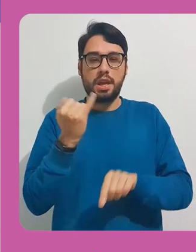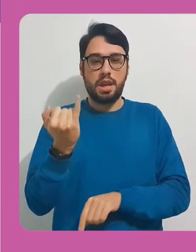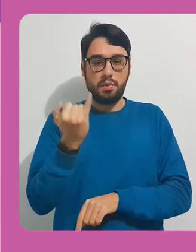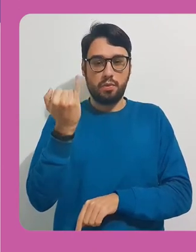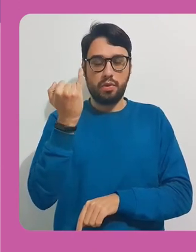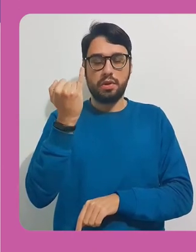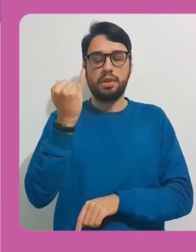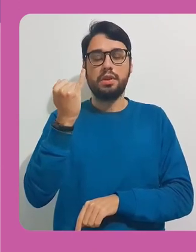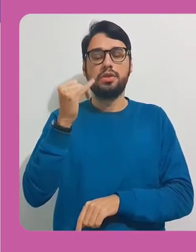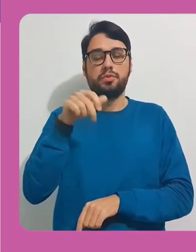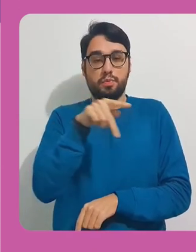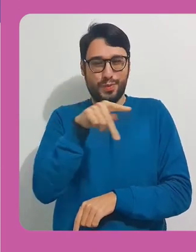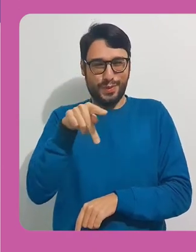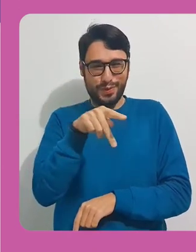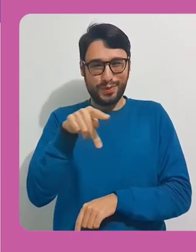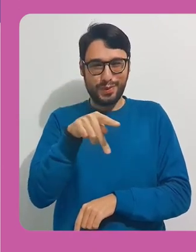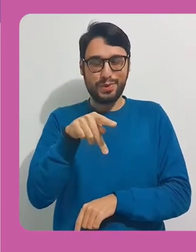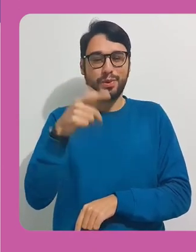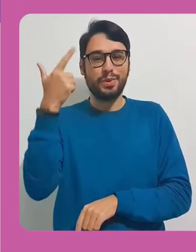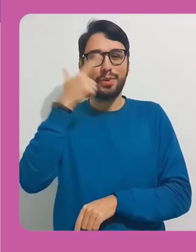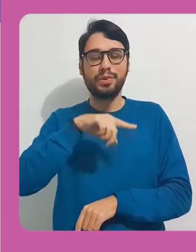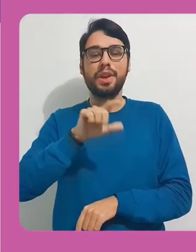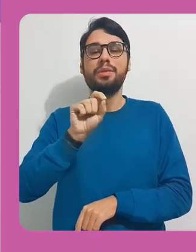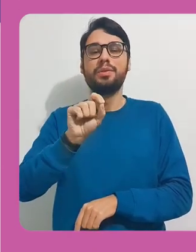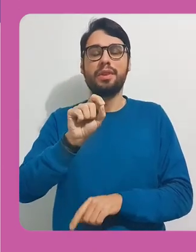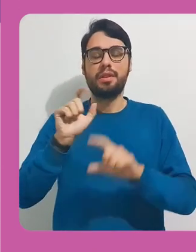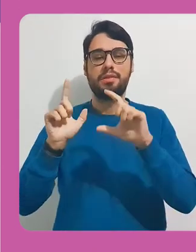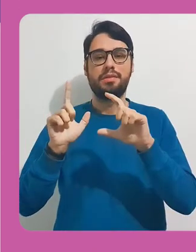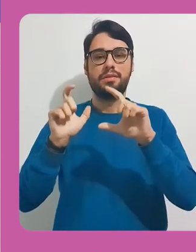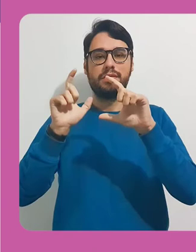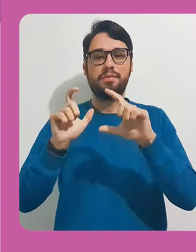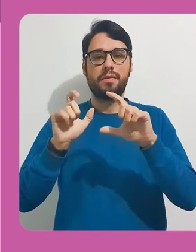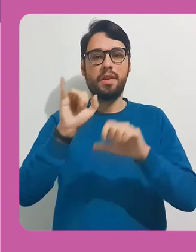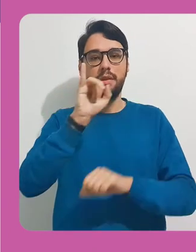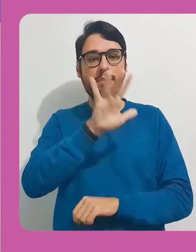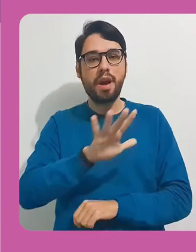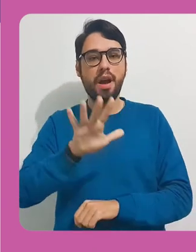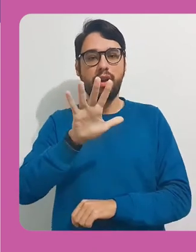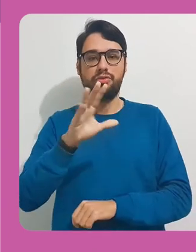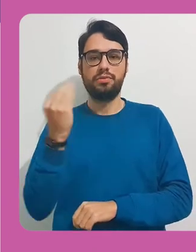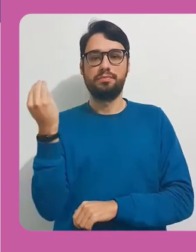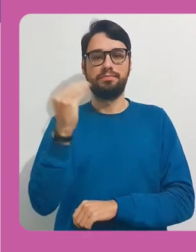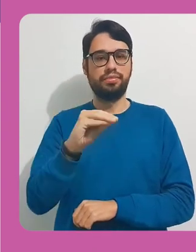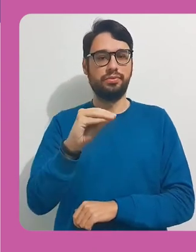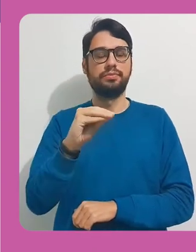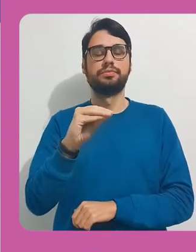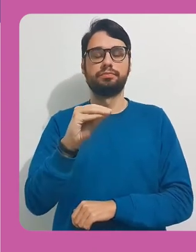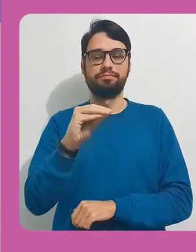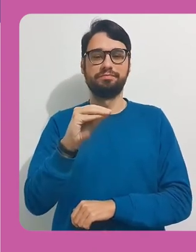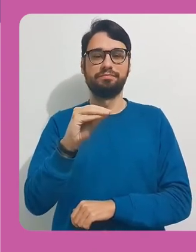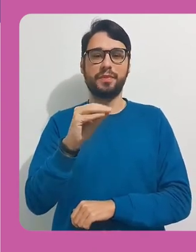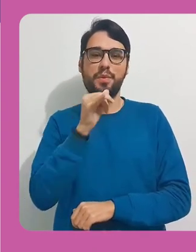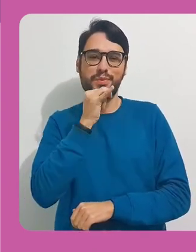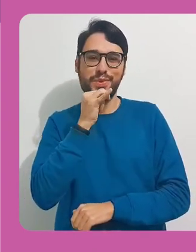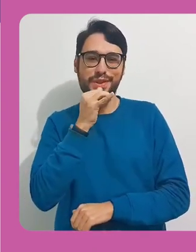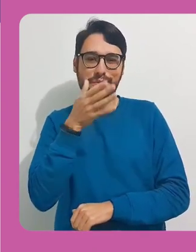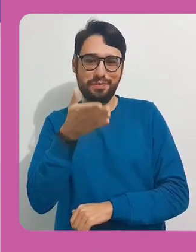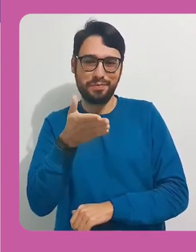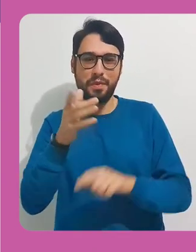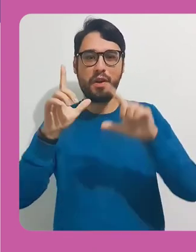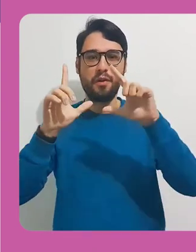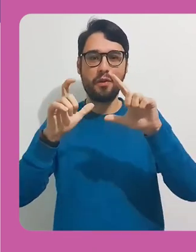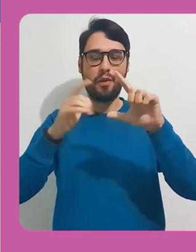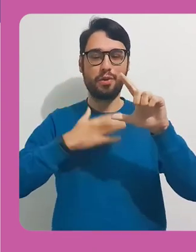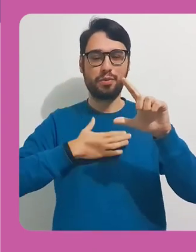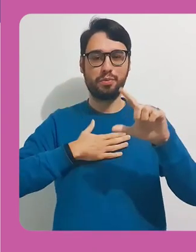bem importante para o professor incluir uma imagem, né? A imagem que eu coloquei aqui